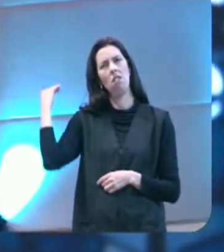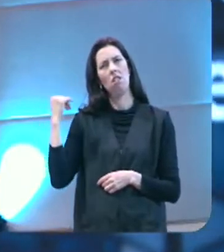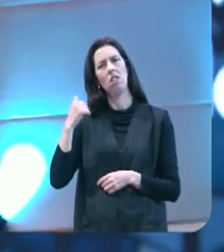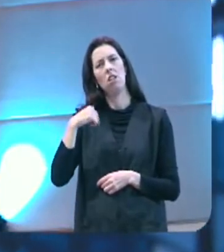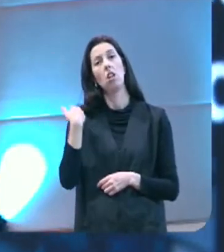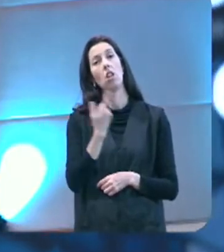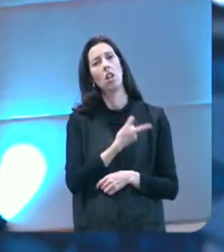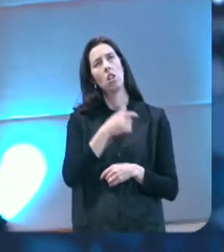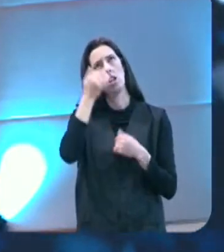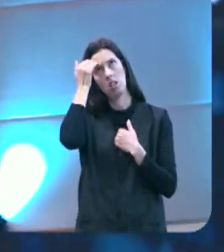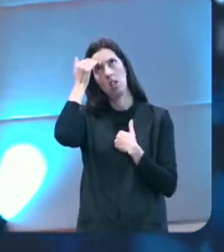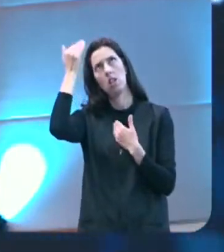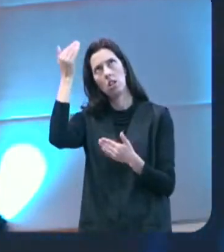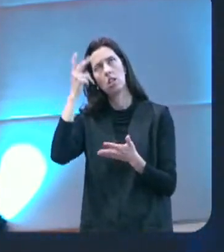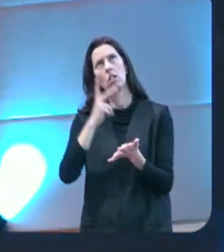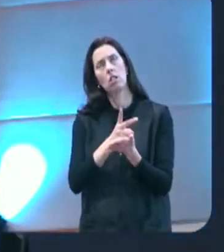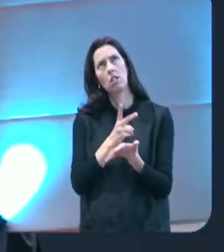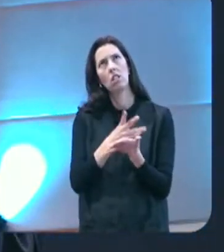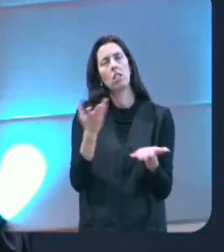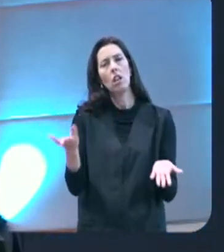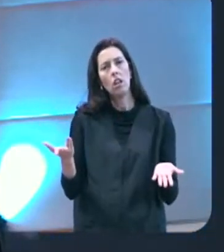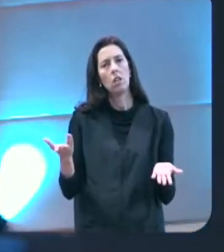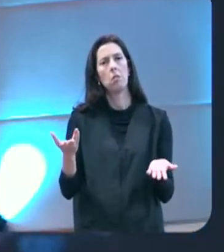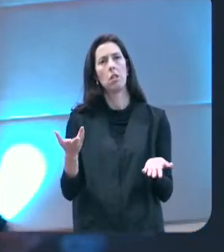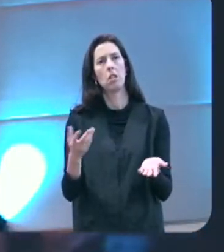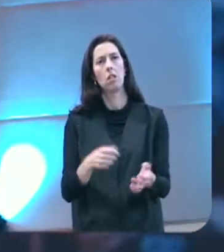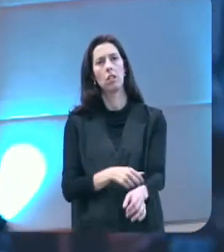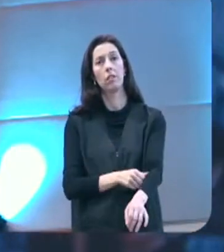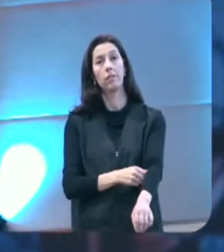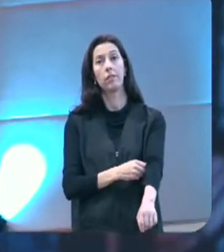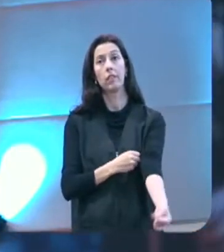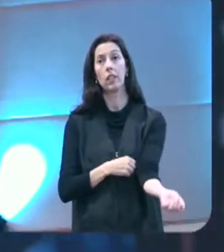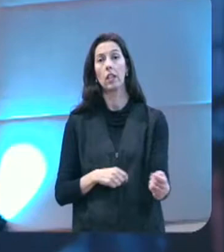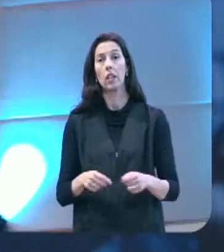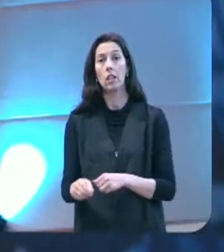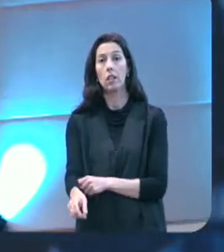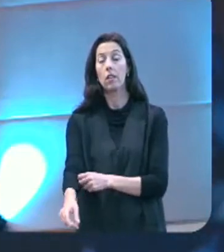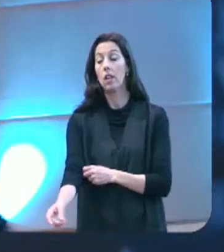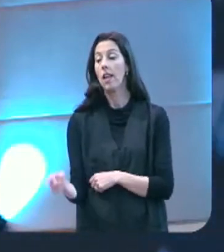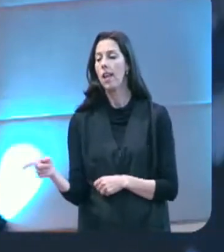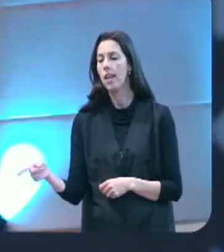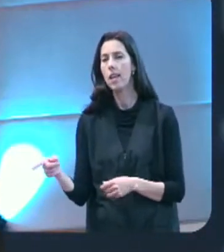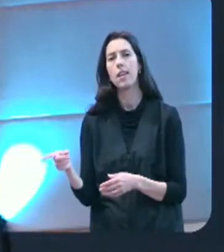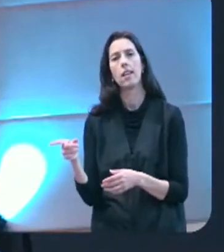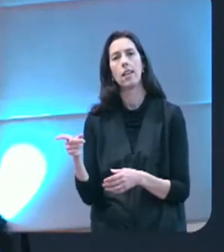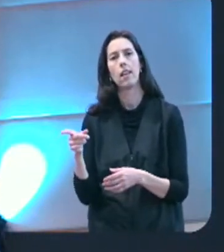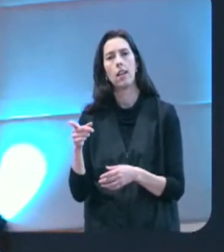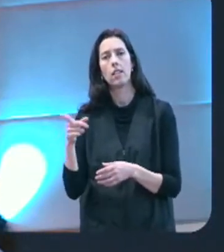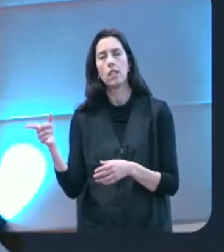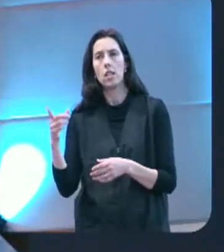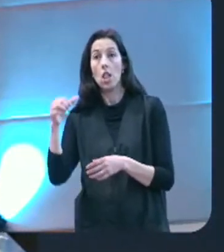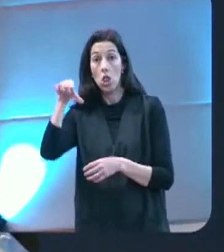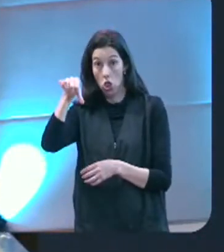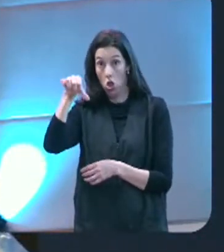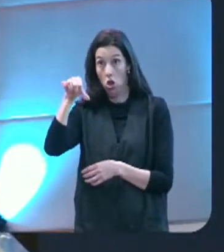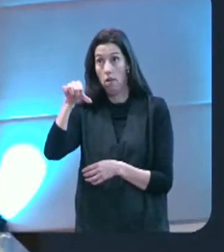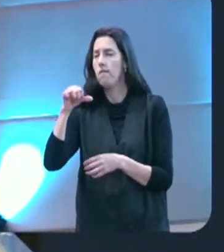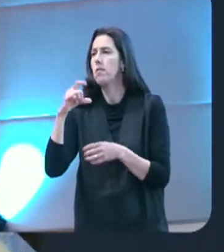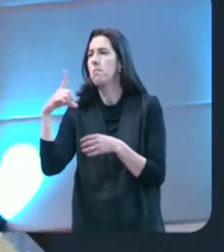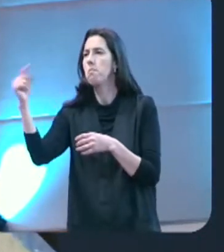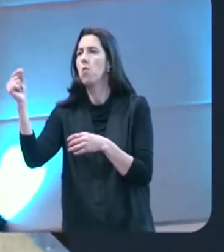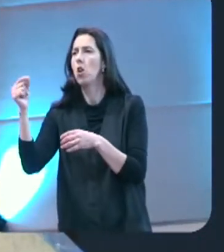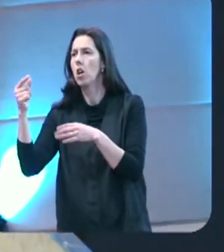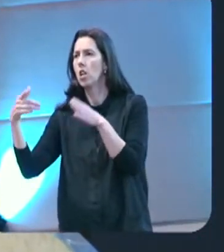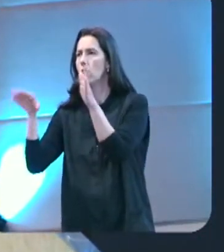sempre agradeceram, ou sempre contaram a história a alguém, gratos até